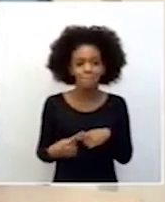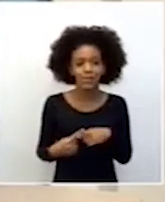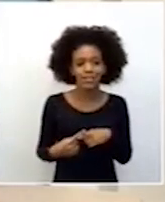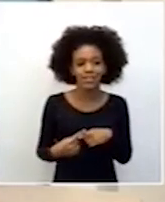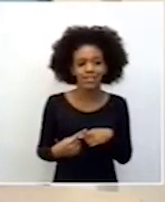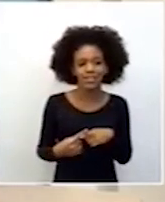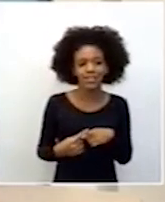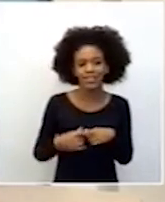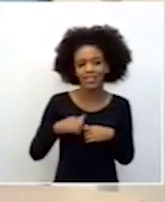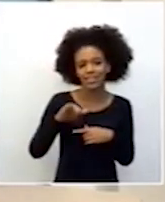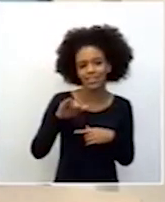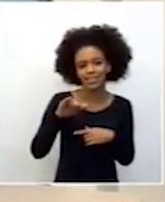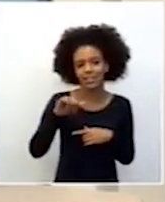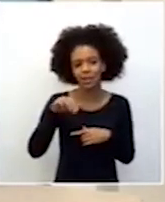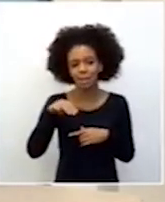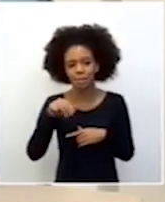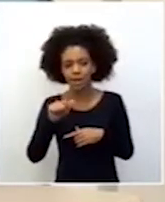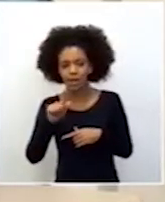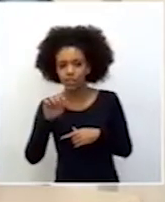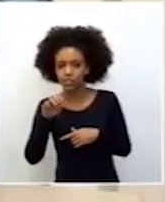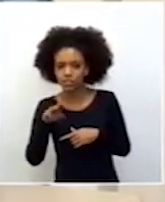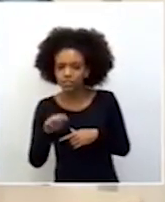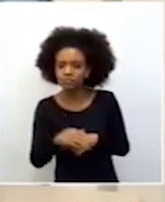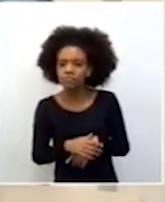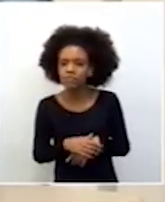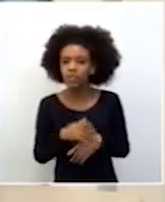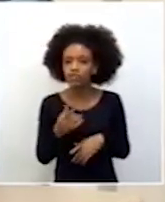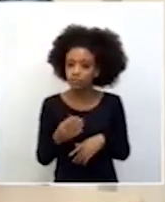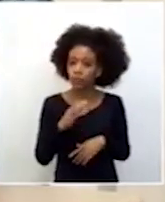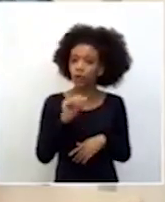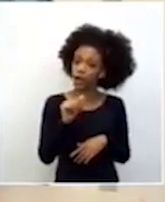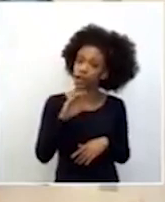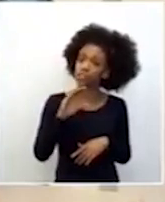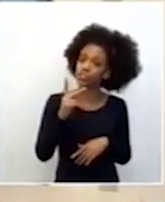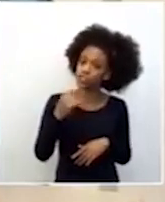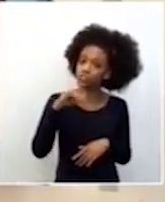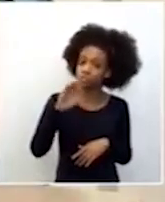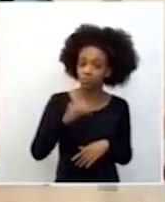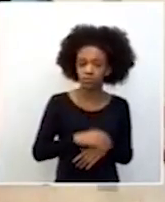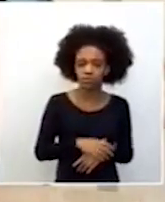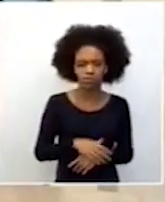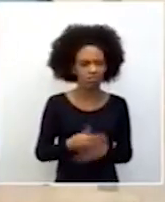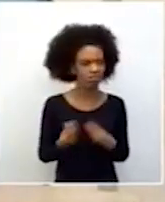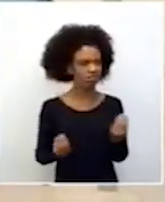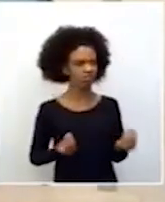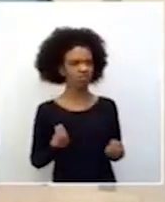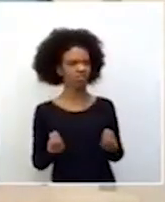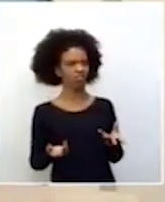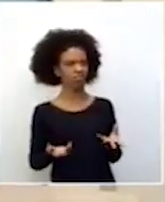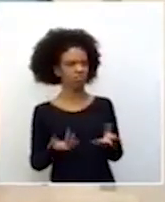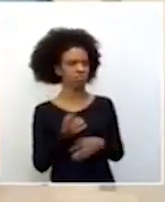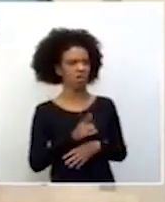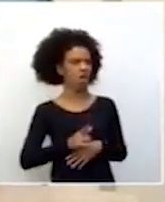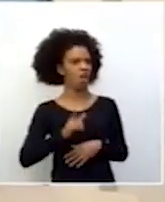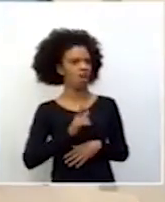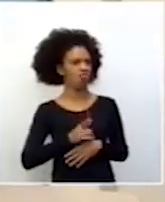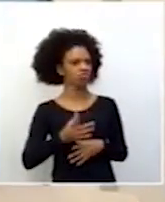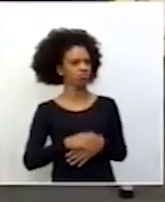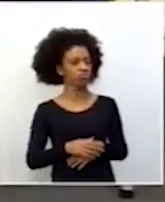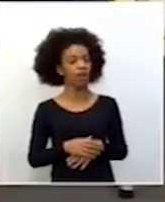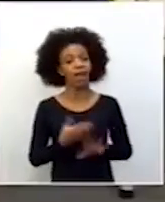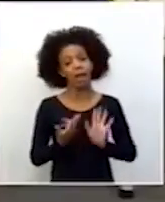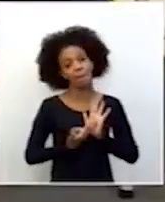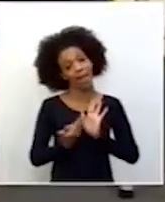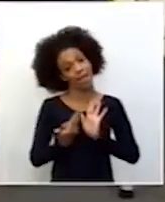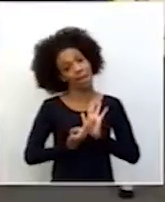uma imagem ou uma pintura de um cachimbo. Perfeito. Eles falam, como assim, professora? Não é óbvio que é um cachimbo? A representação,